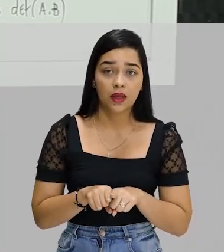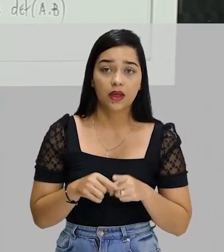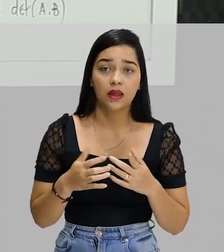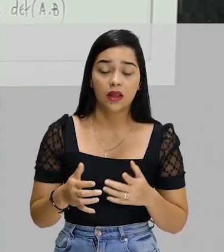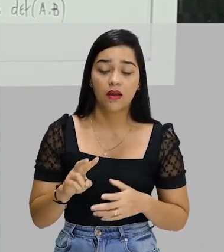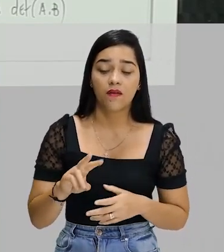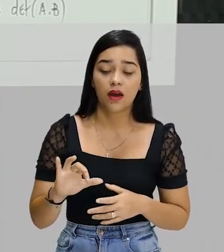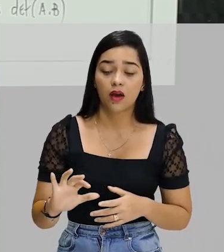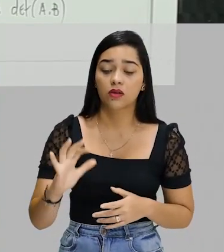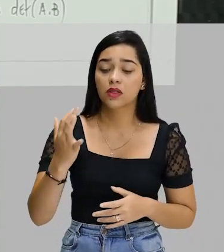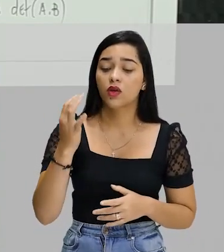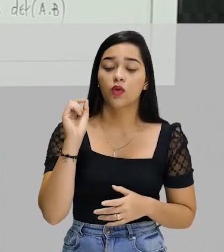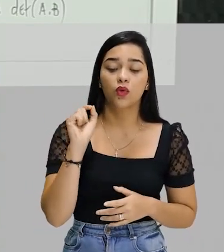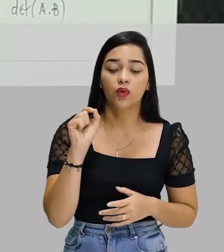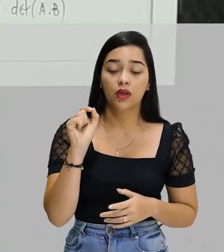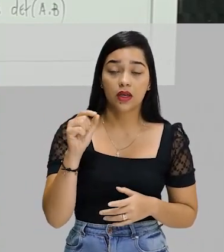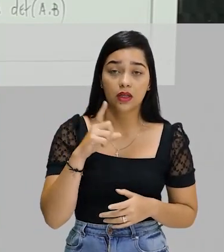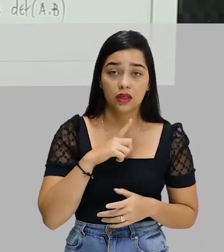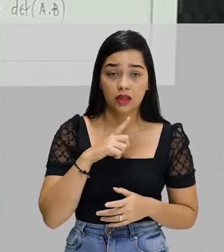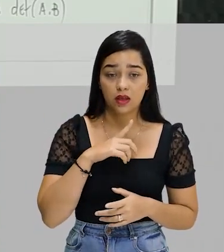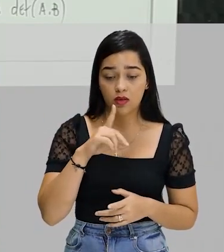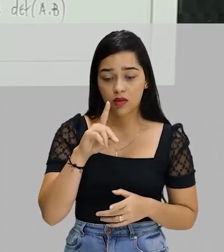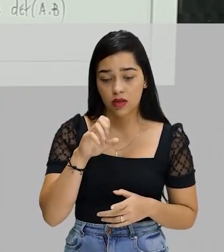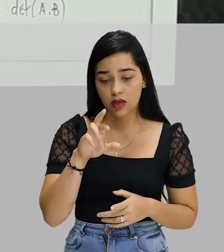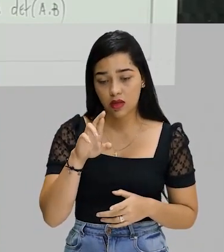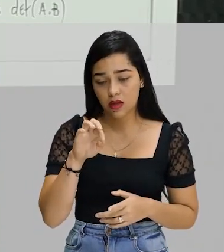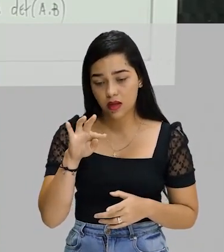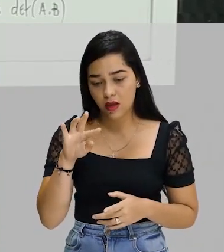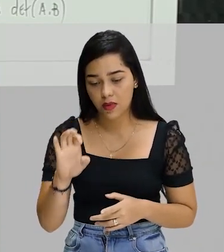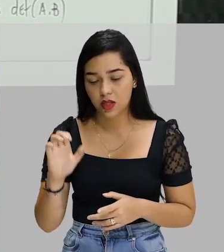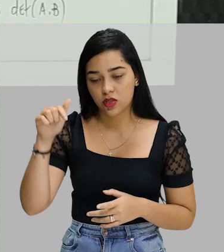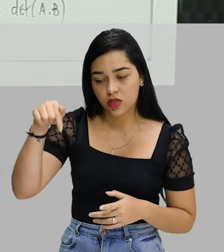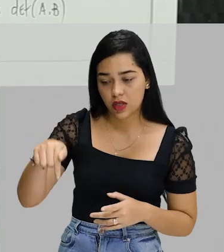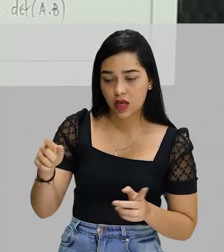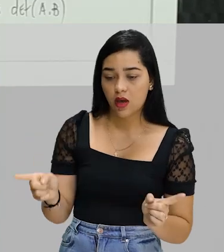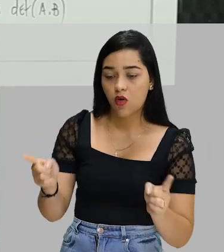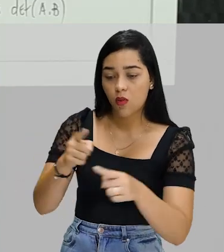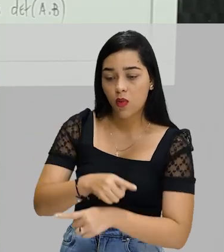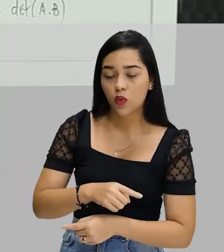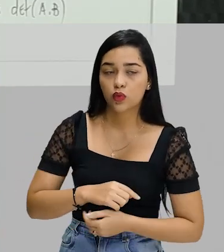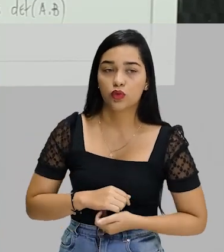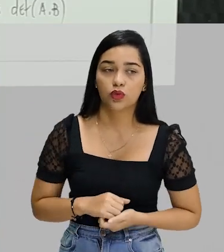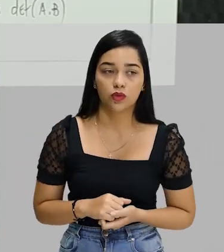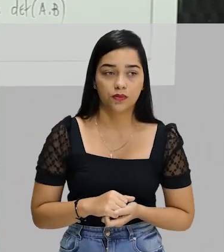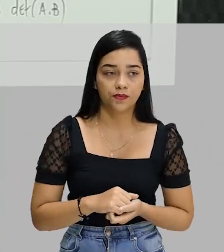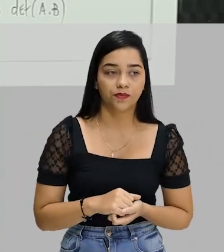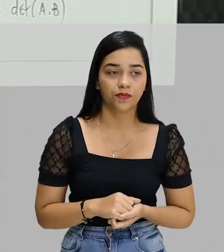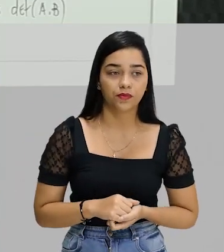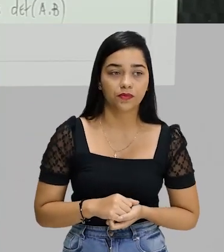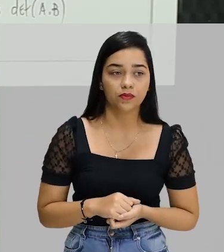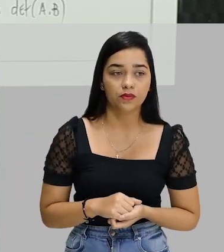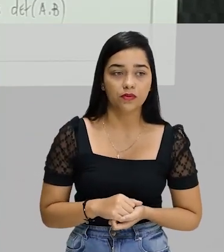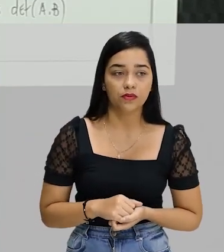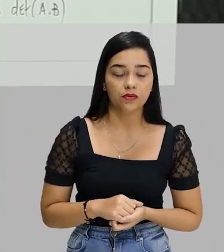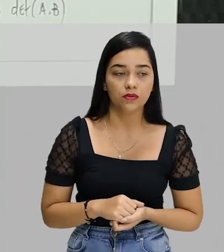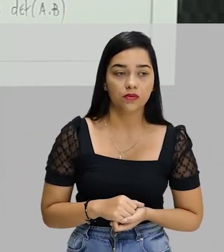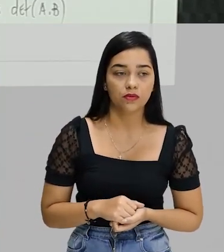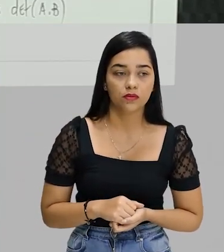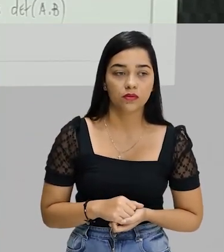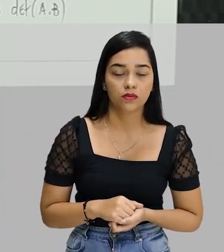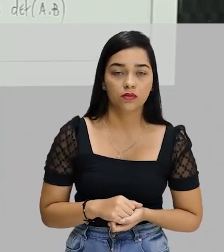vai acontecer o quê? O determinante de Q vai ser o oposto. Vai ser mais 7.